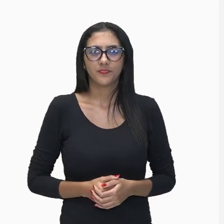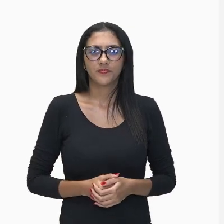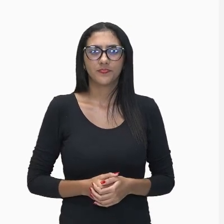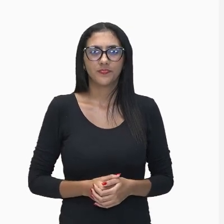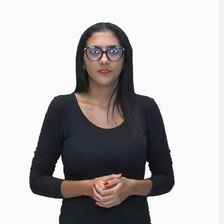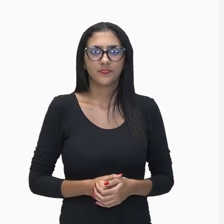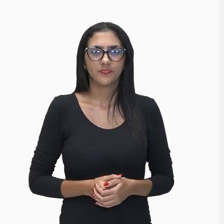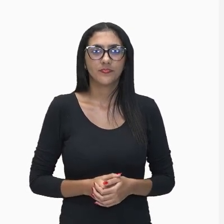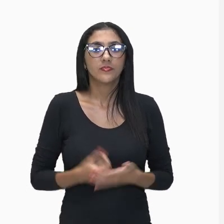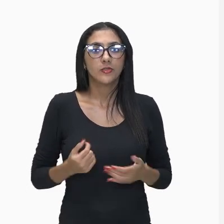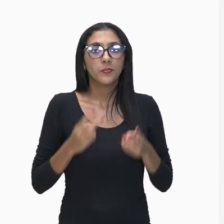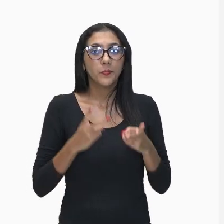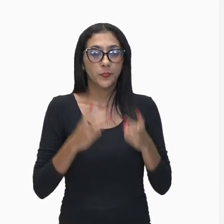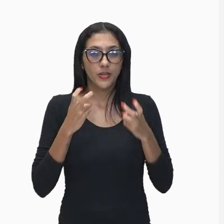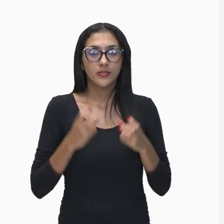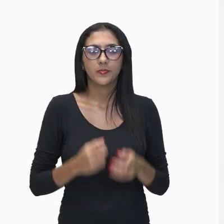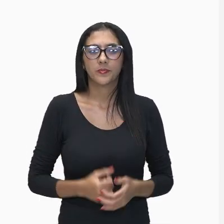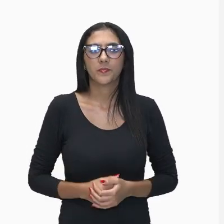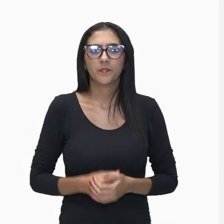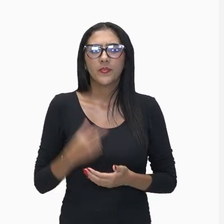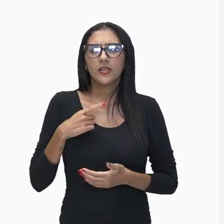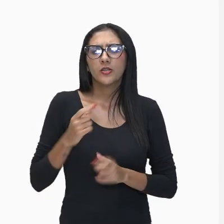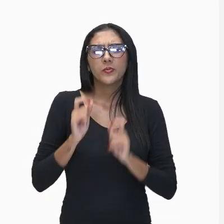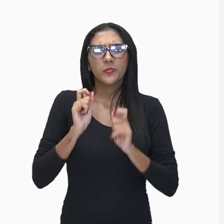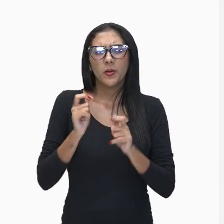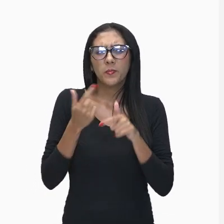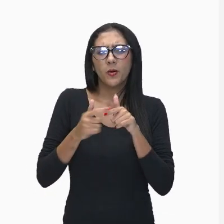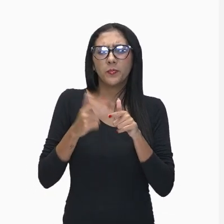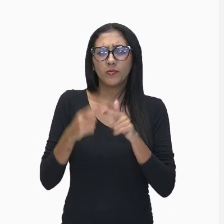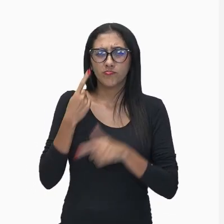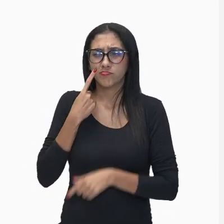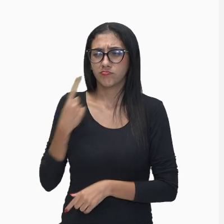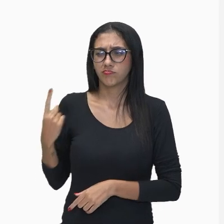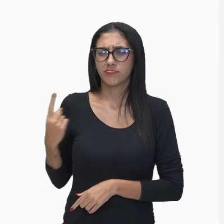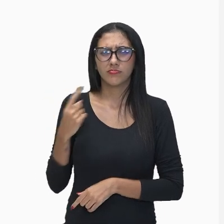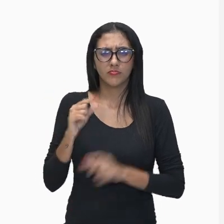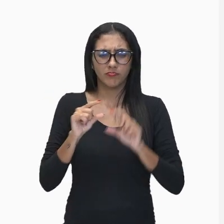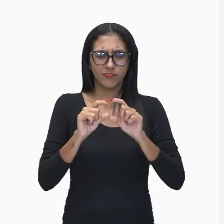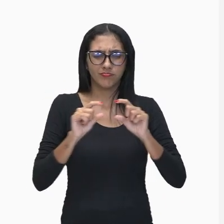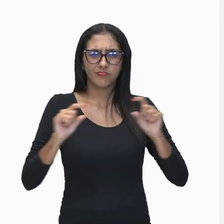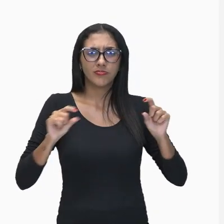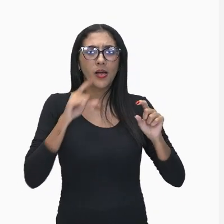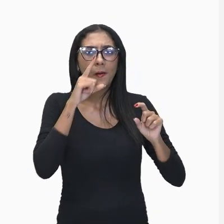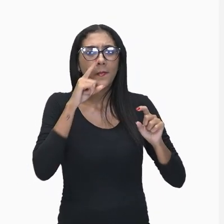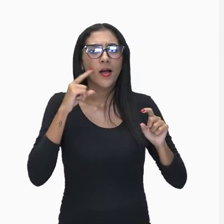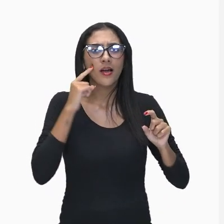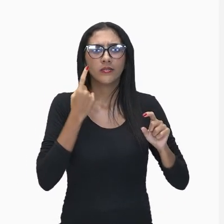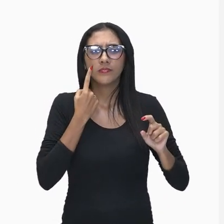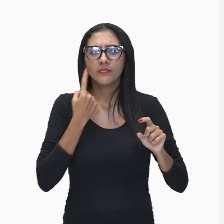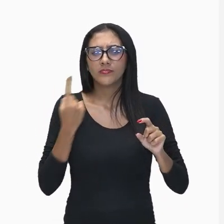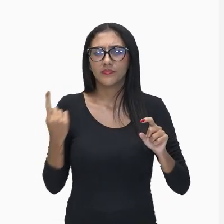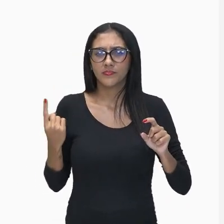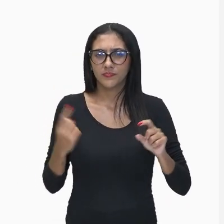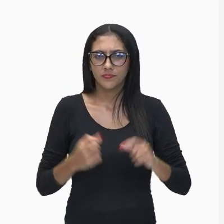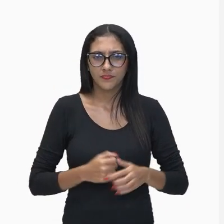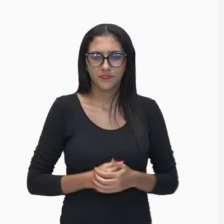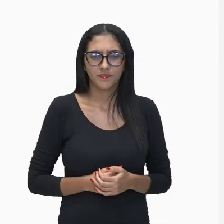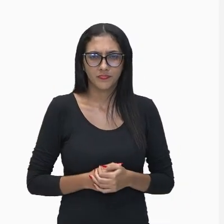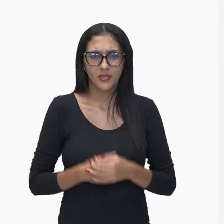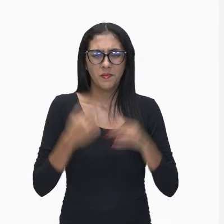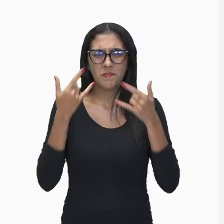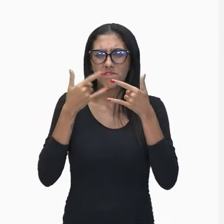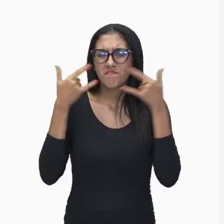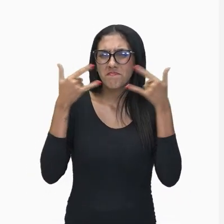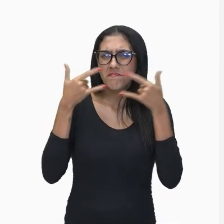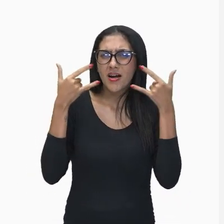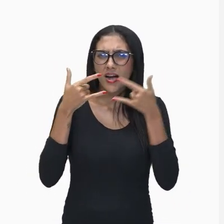vocês, observem que há um problema exatamente neste enunciado. As máscaras contaminadas seria. Observe que